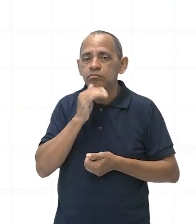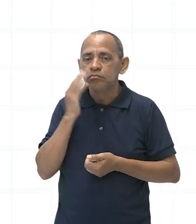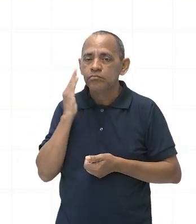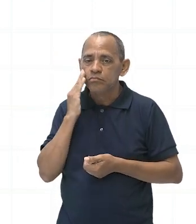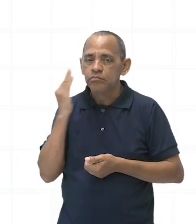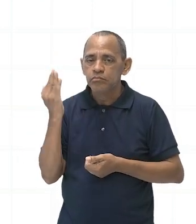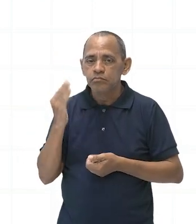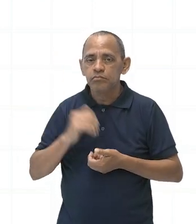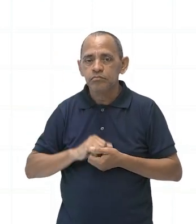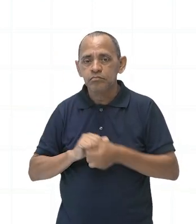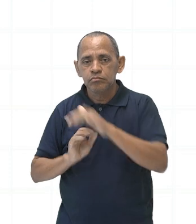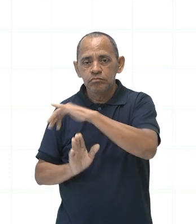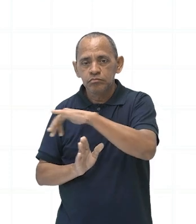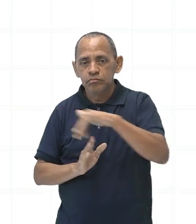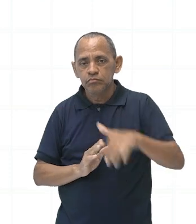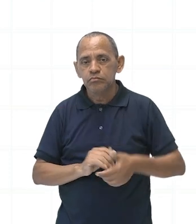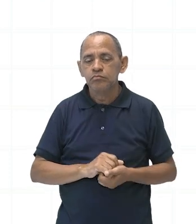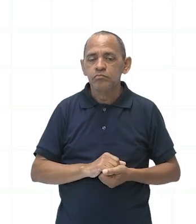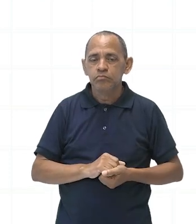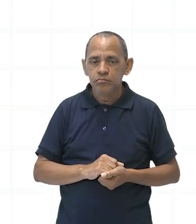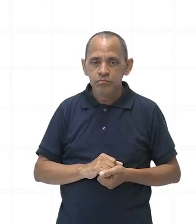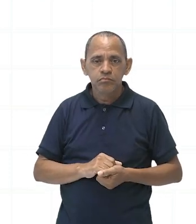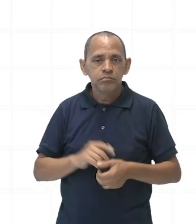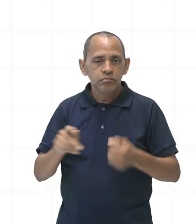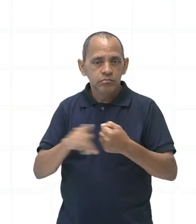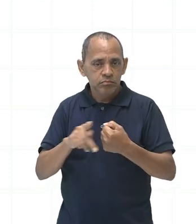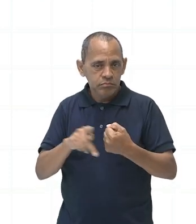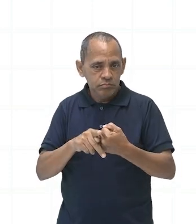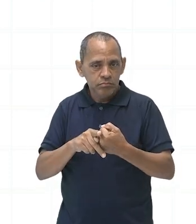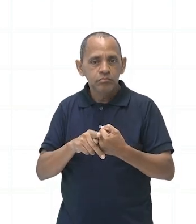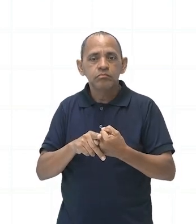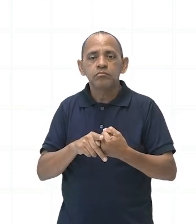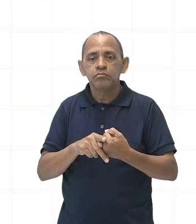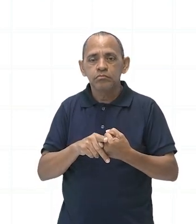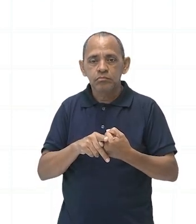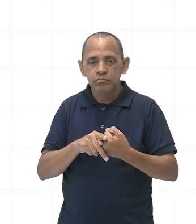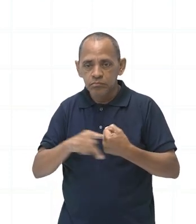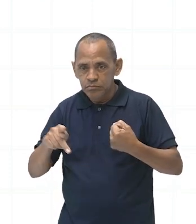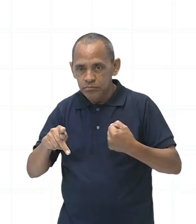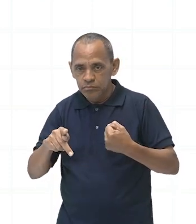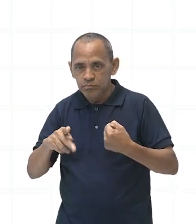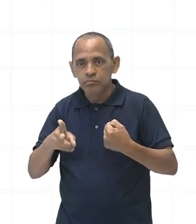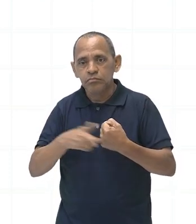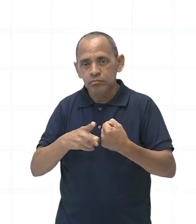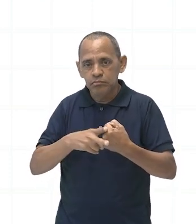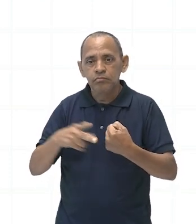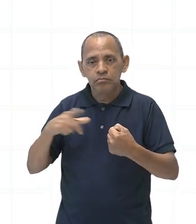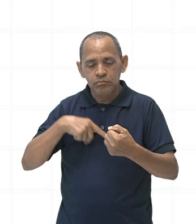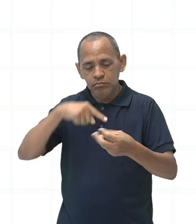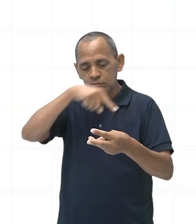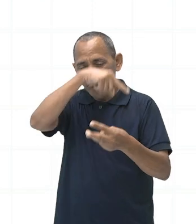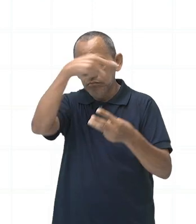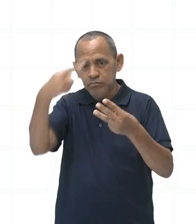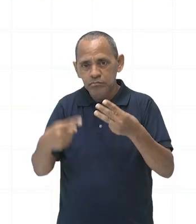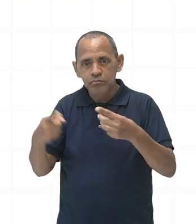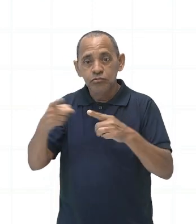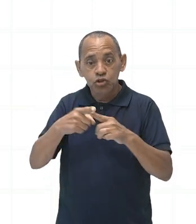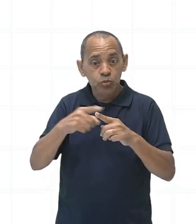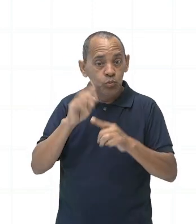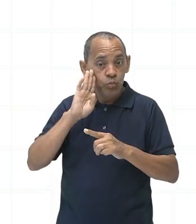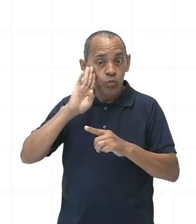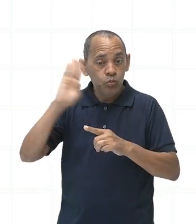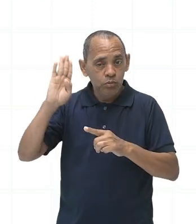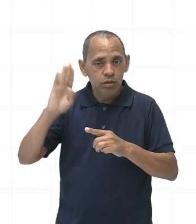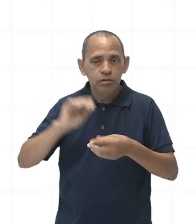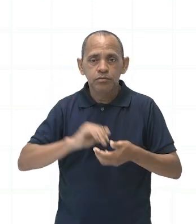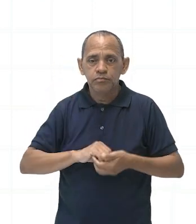eu comento sobre predicação verbal, eu tenho que entender que eu tenho 3 tipos principais de verbos, correto?